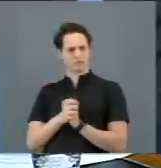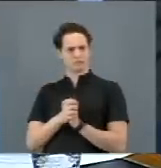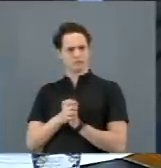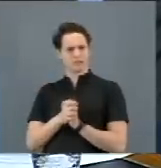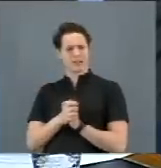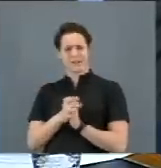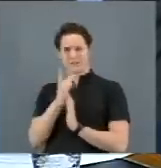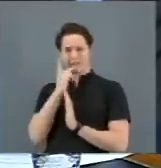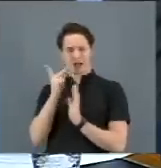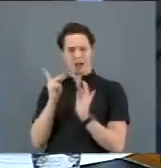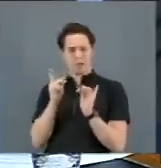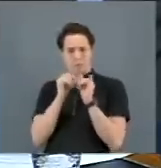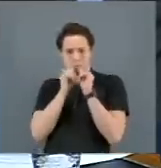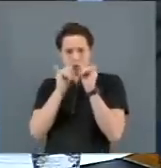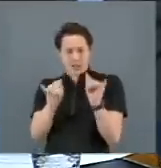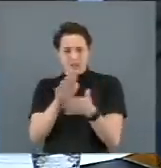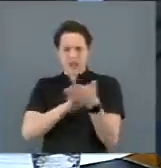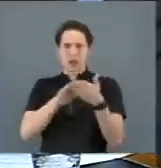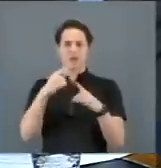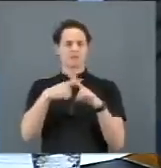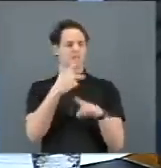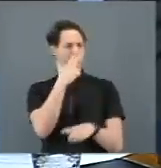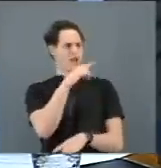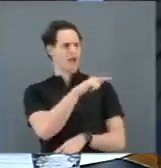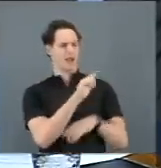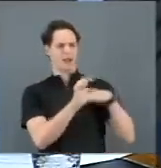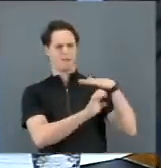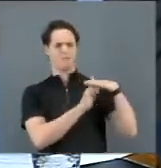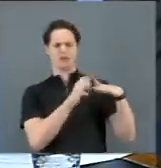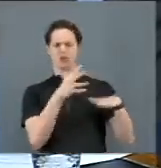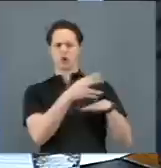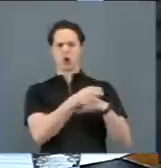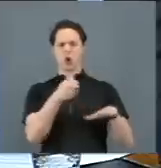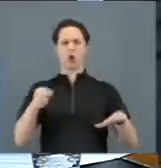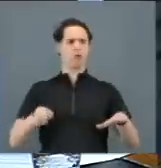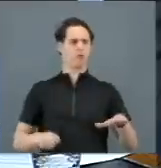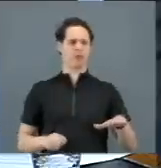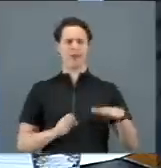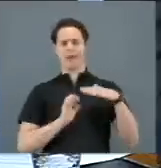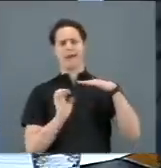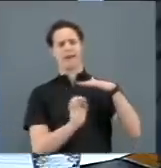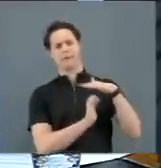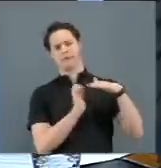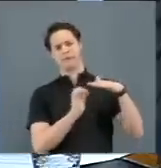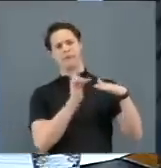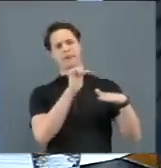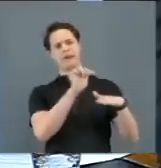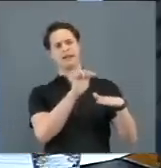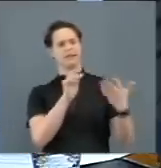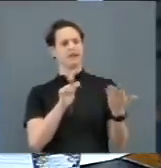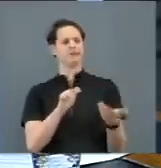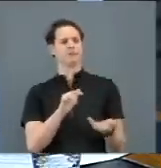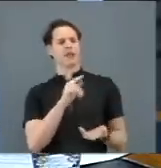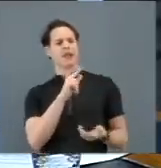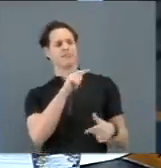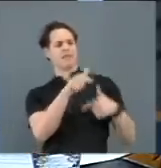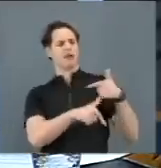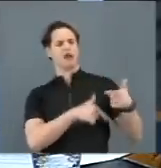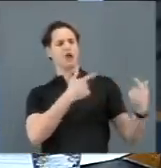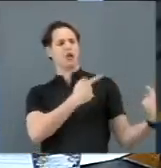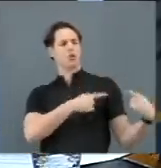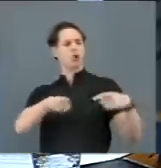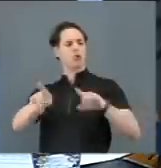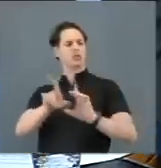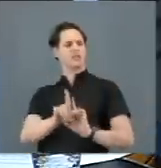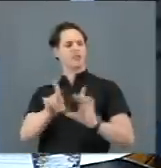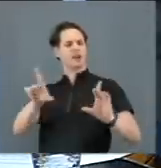Absolutamente nada. Porque deve achar que é uma empresa golpista. Uma empresa que está ali para trabalhar contra a